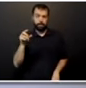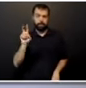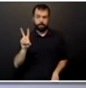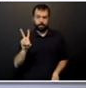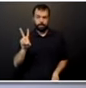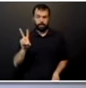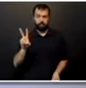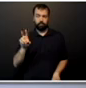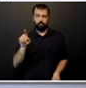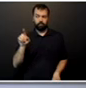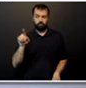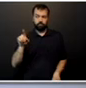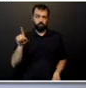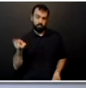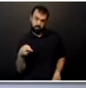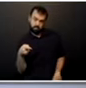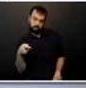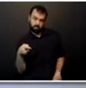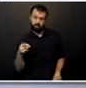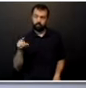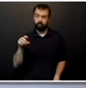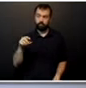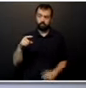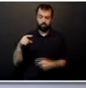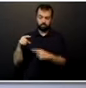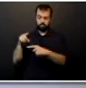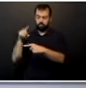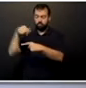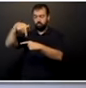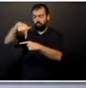de dois milhões de centímetros